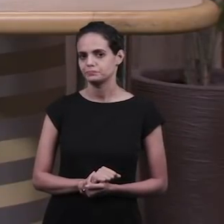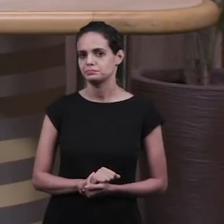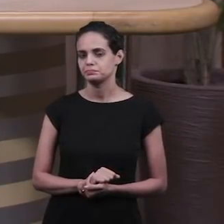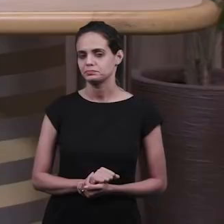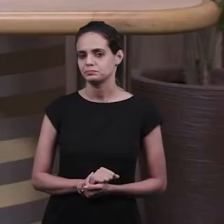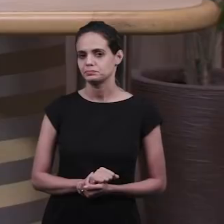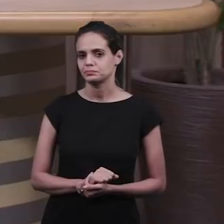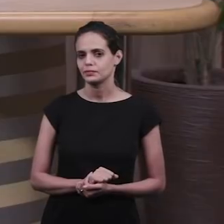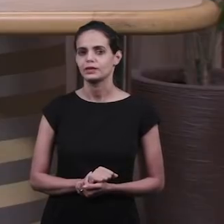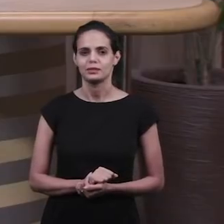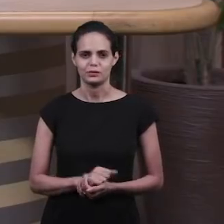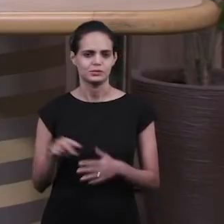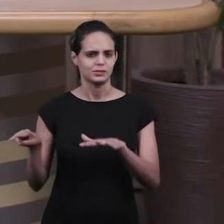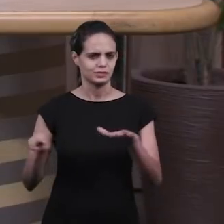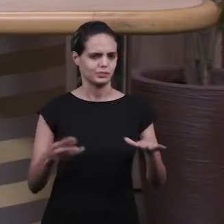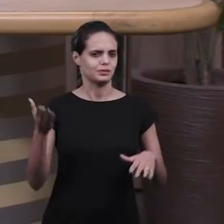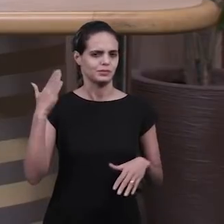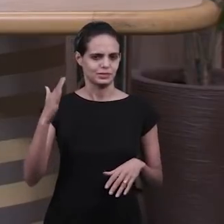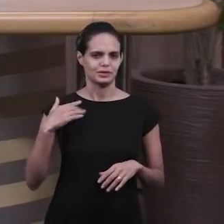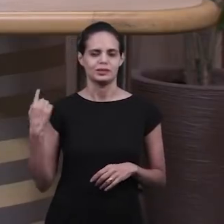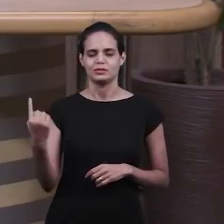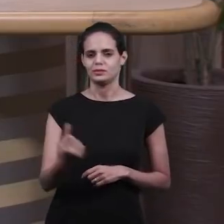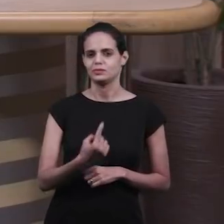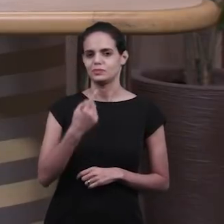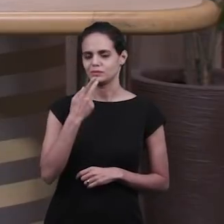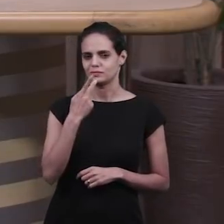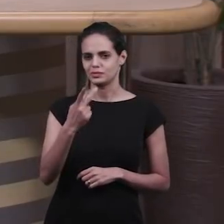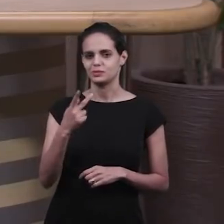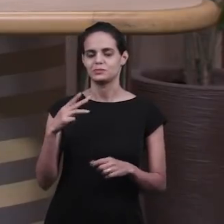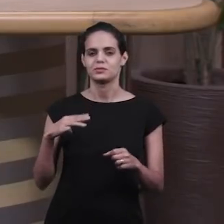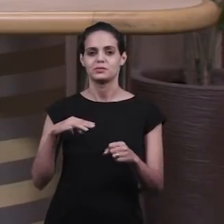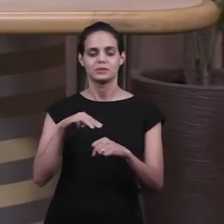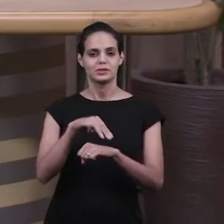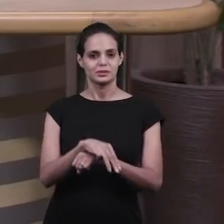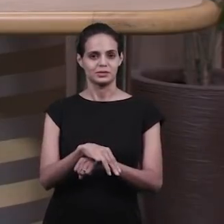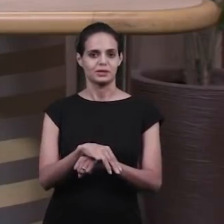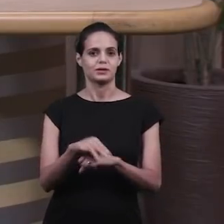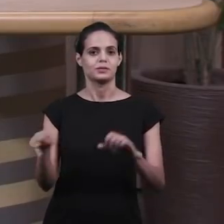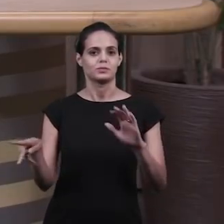Na vez passada, nós falamos que o ministério da palavra